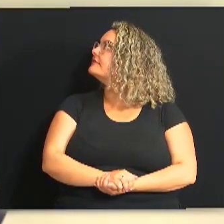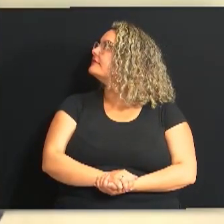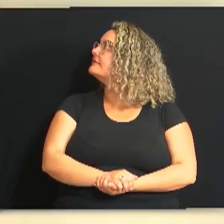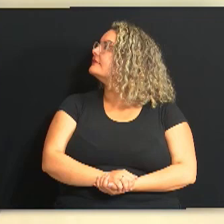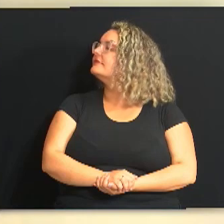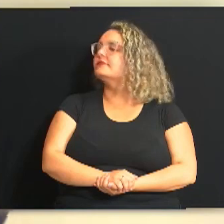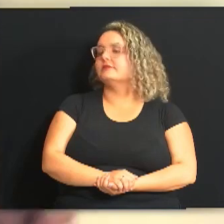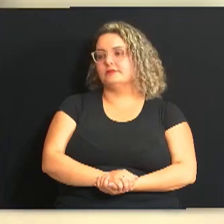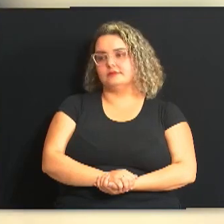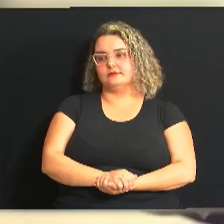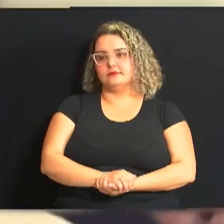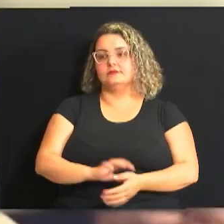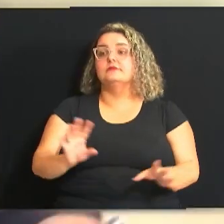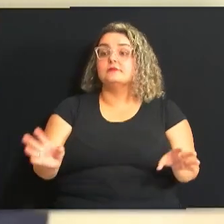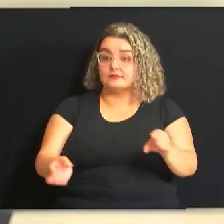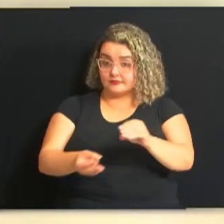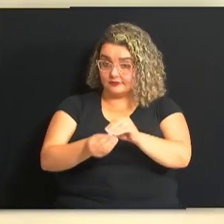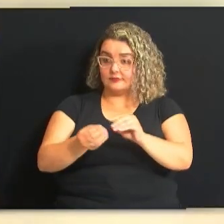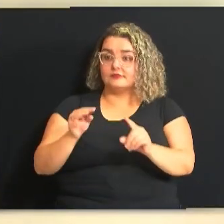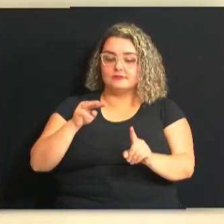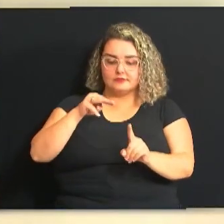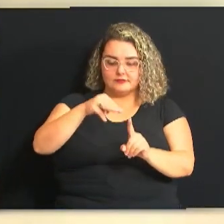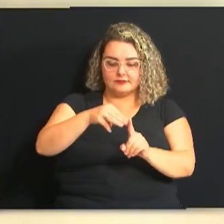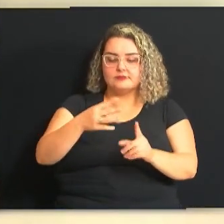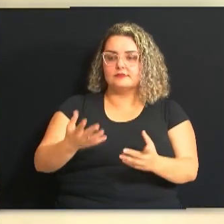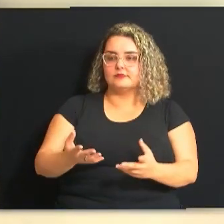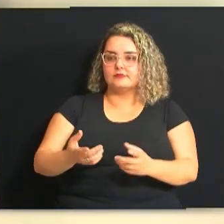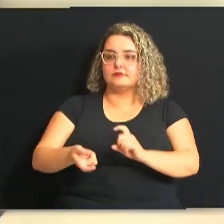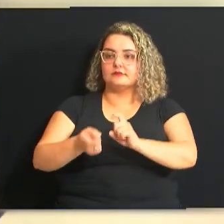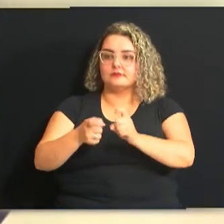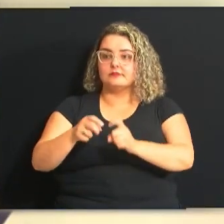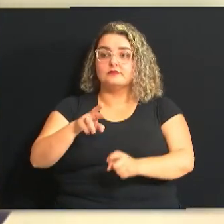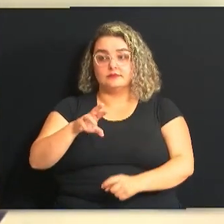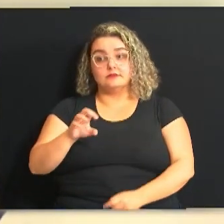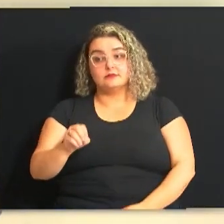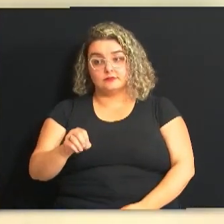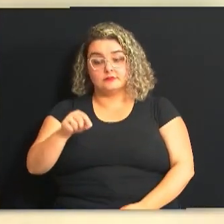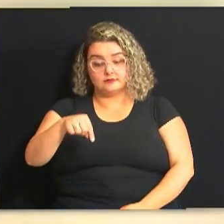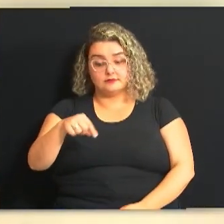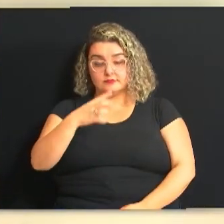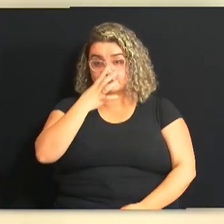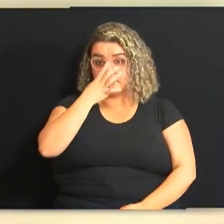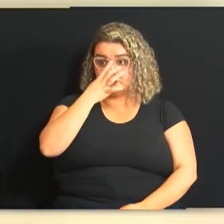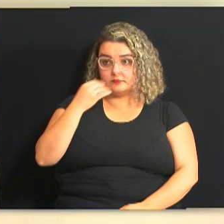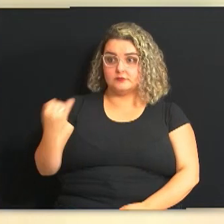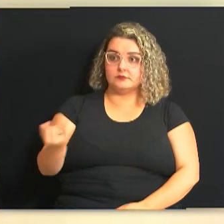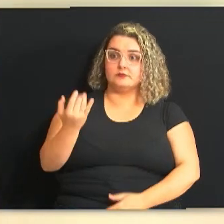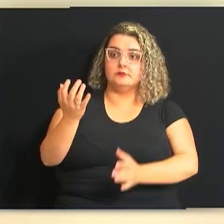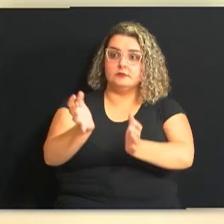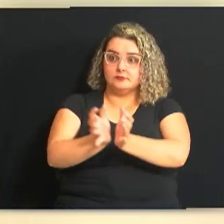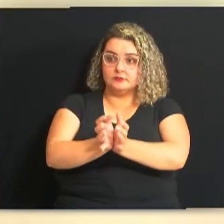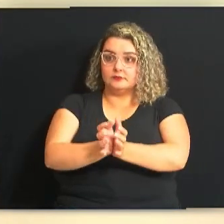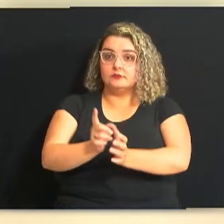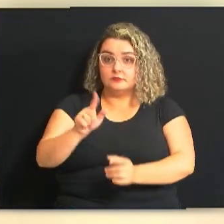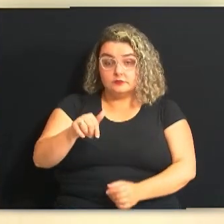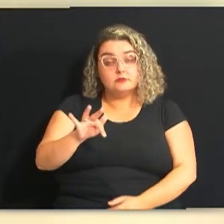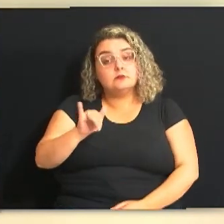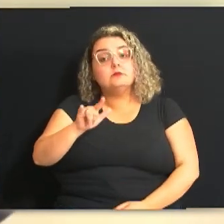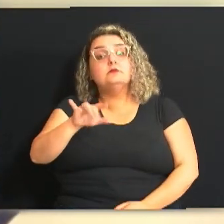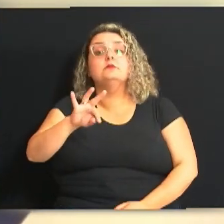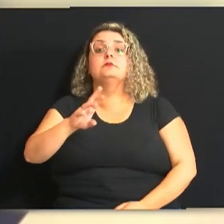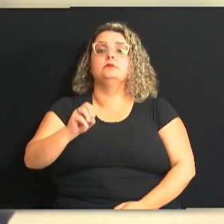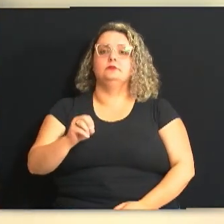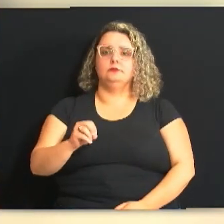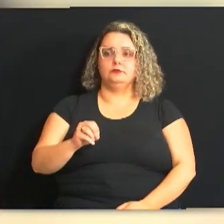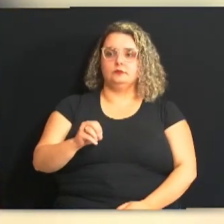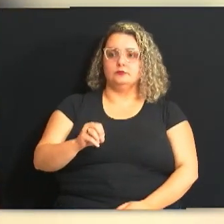Cumprimos mais uma meta, mais uma reunião ordinária desta importante comissão, que é o filtro, é onde chegam